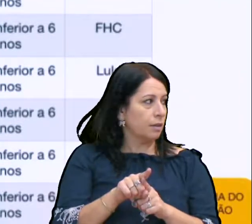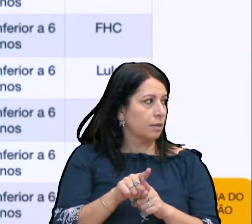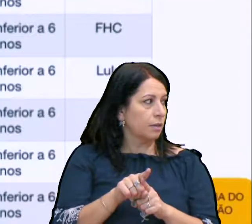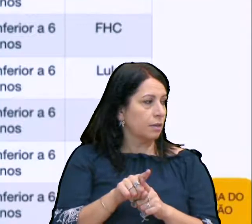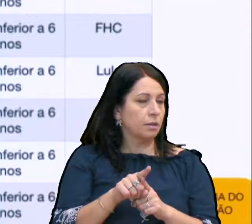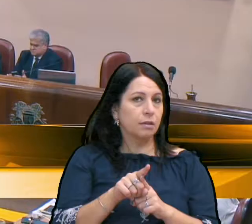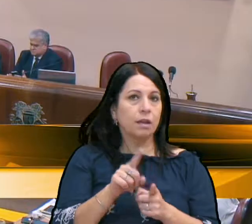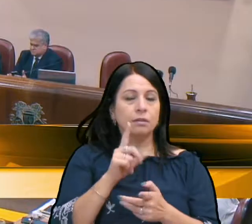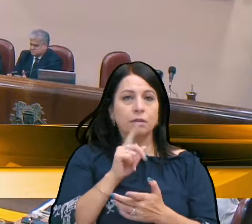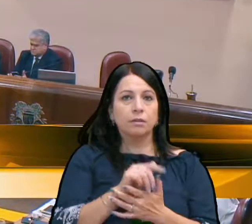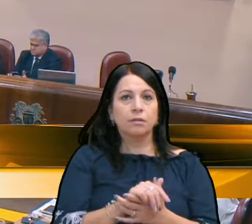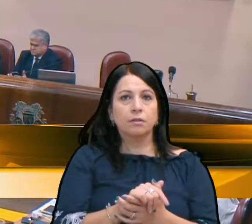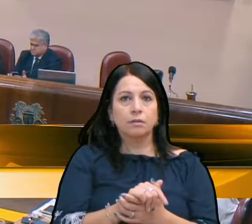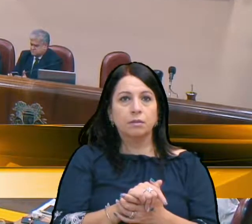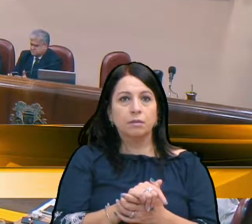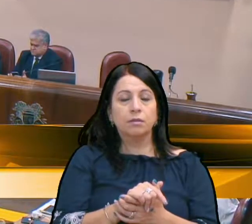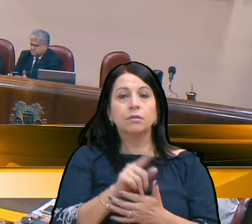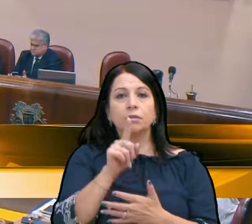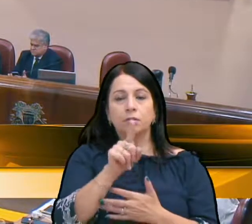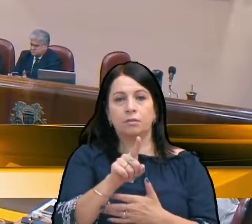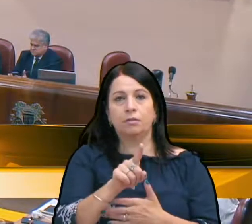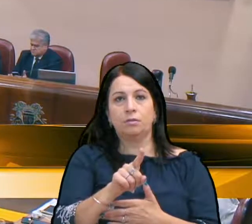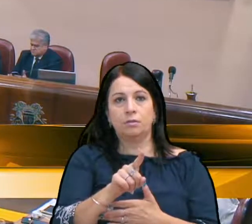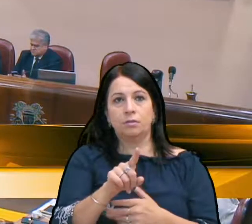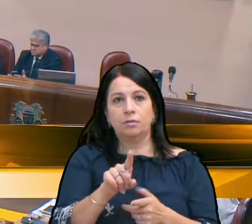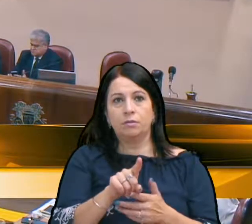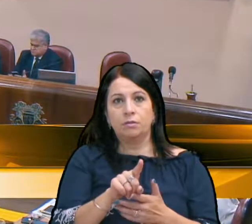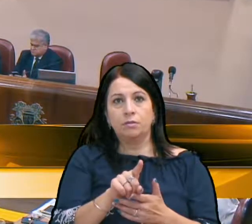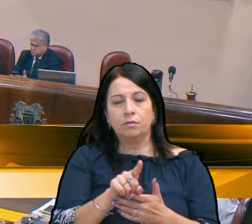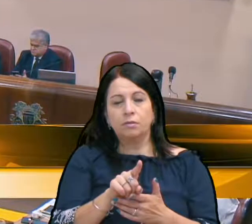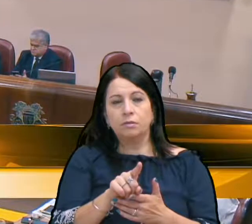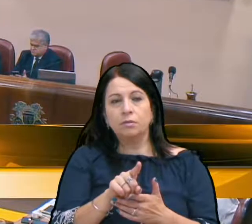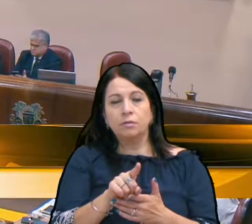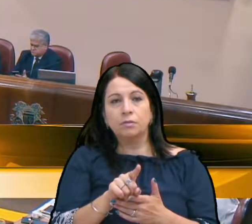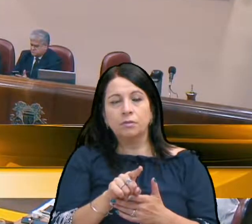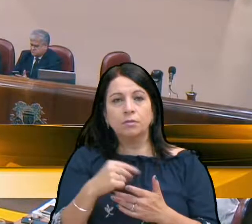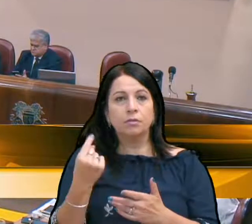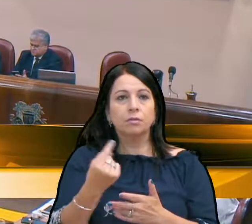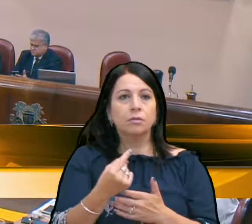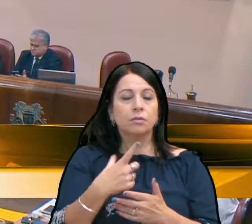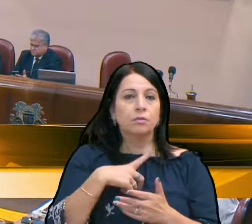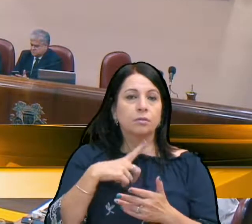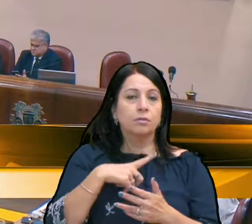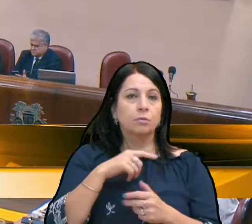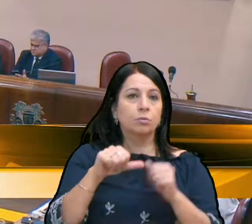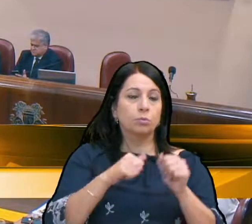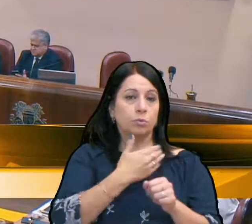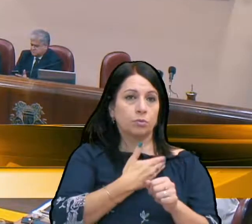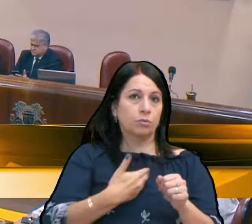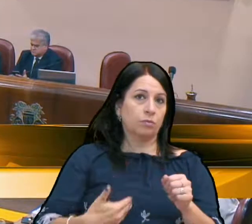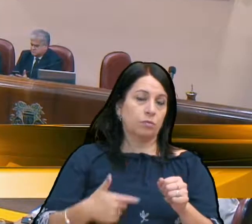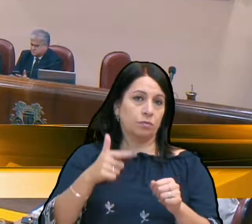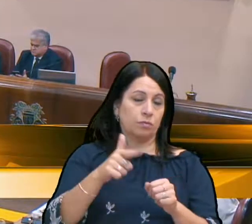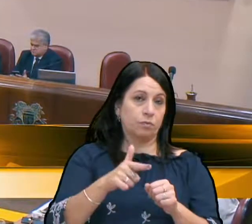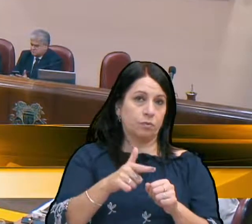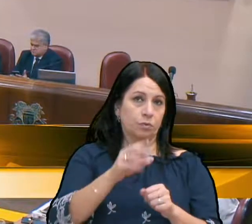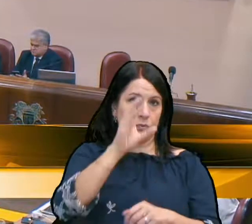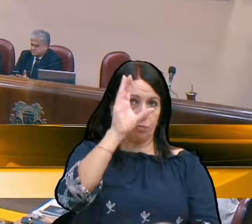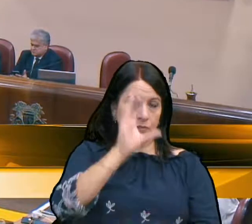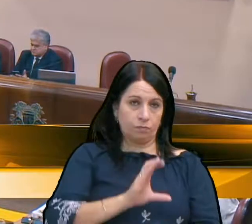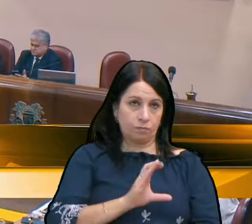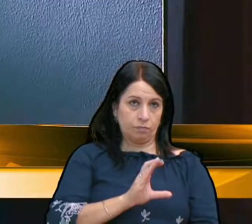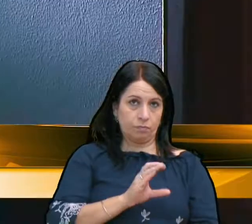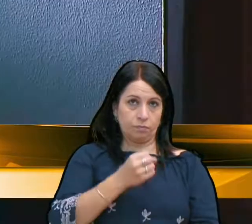é o corrupto ou o condenado que tem pressão sobre os governantes em detrimento do cidadão de